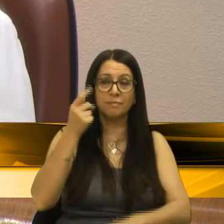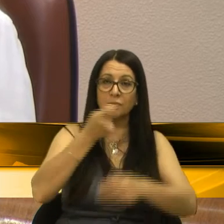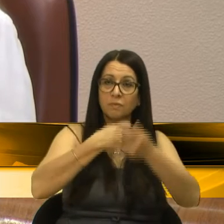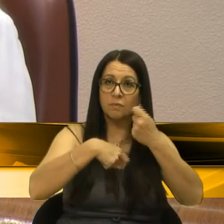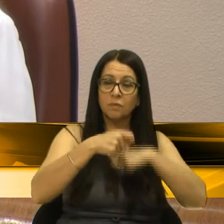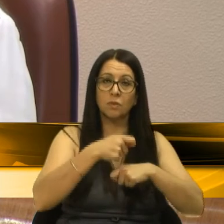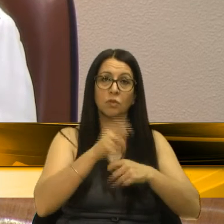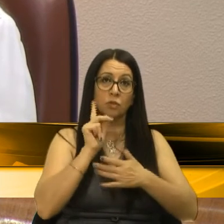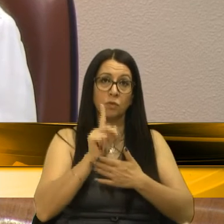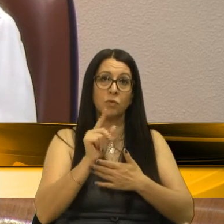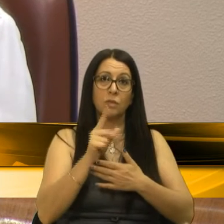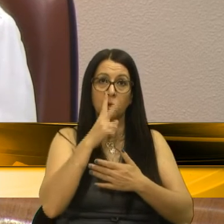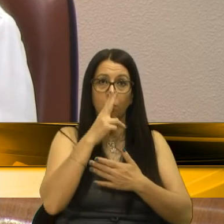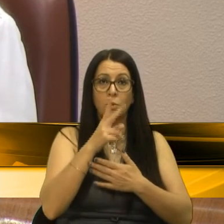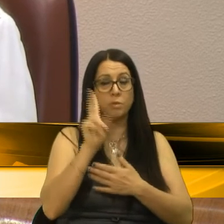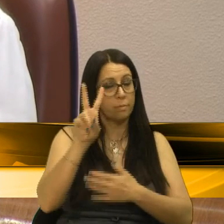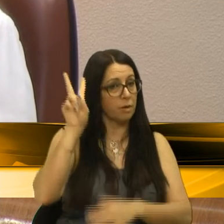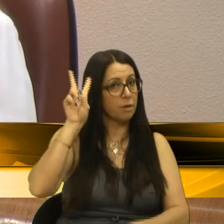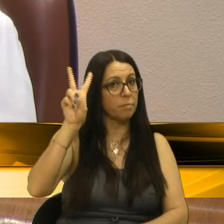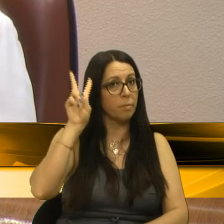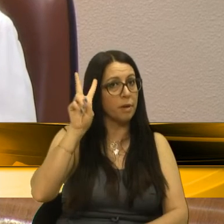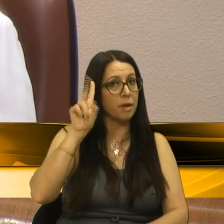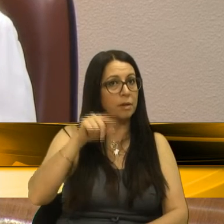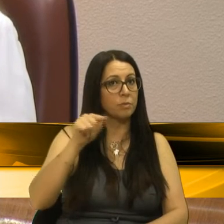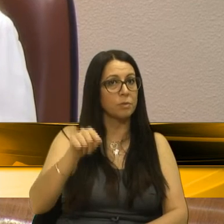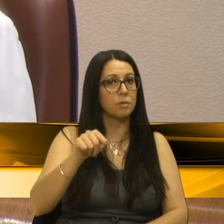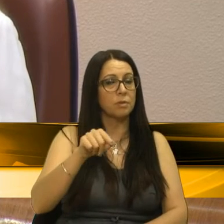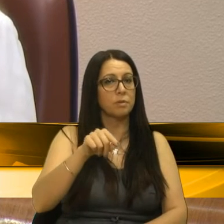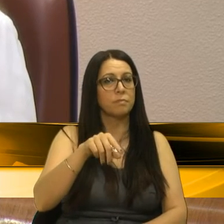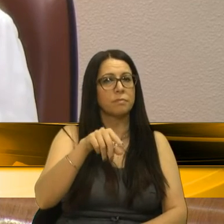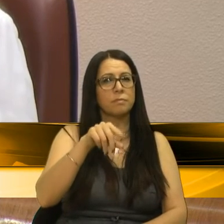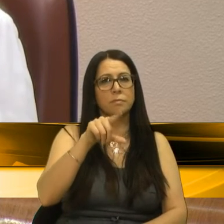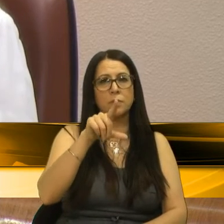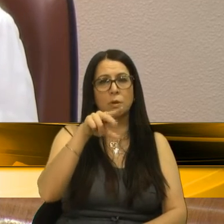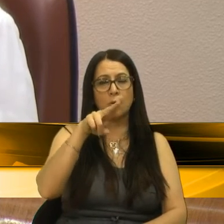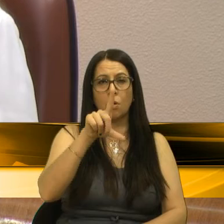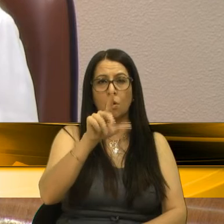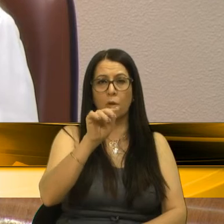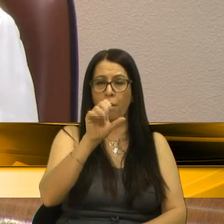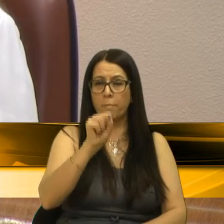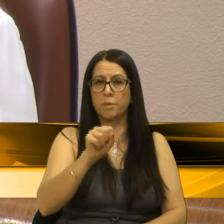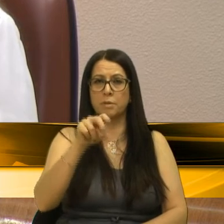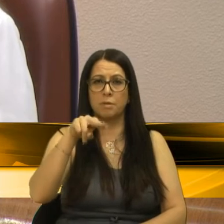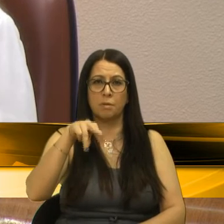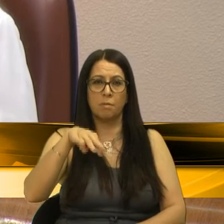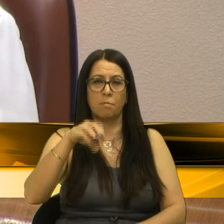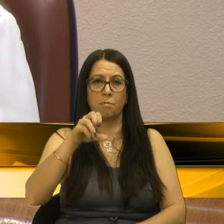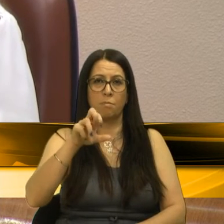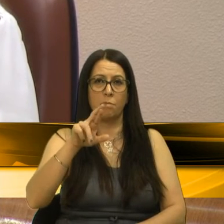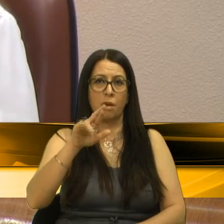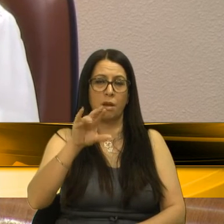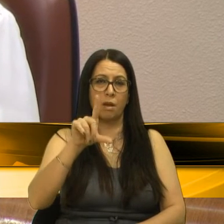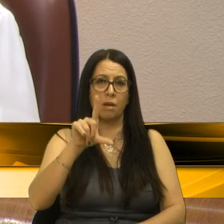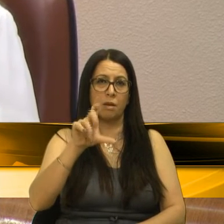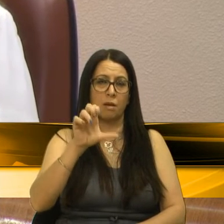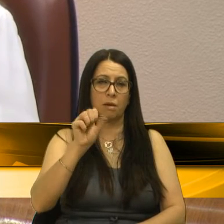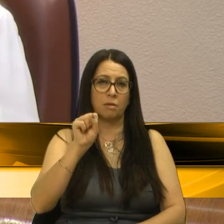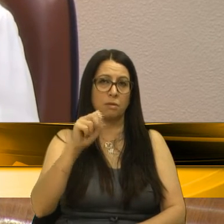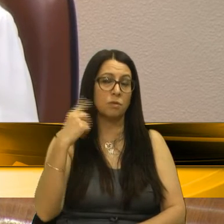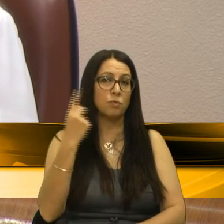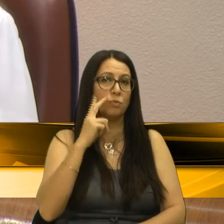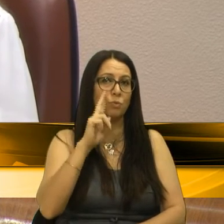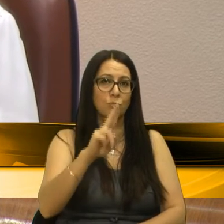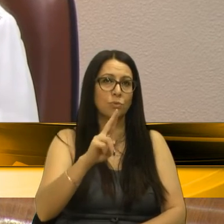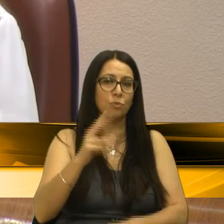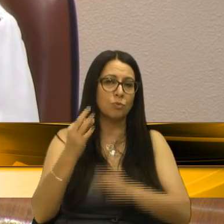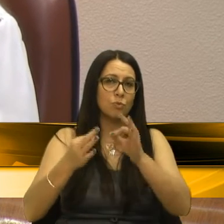político-administrativa, conforme sempre lembrada a lição de Heli Lopes Meirelles, é um processo político-administrativo, de natureza parajudicial e